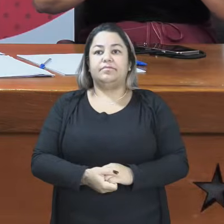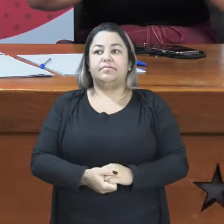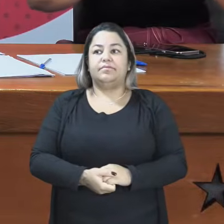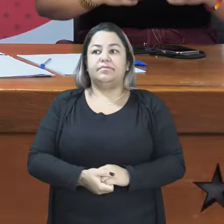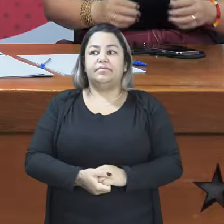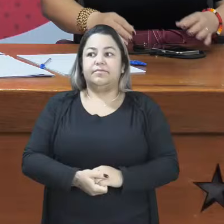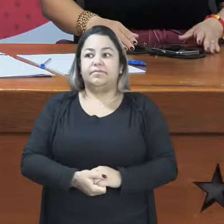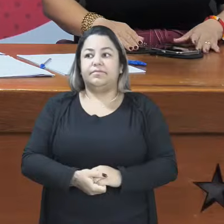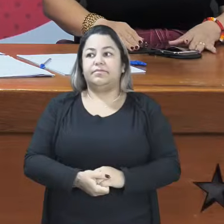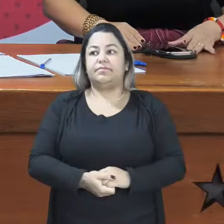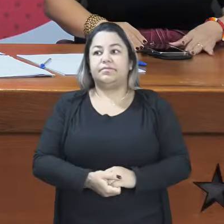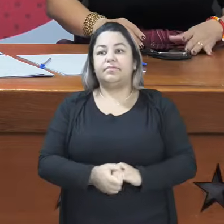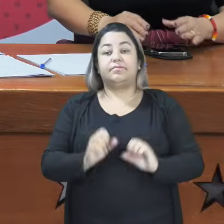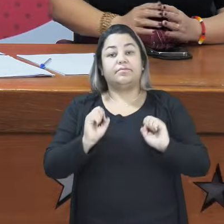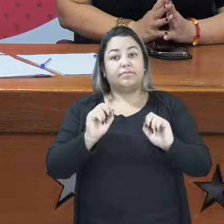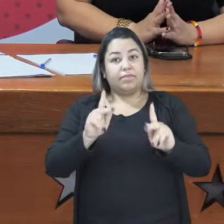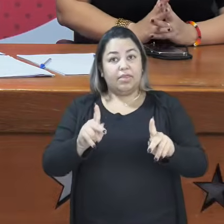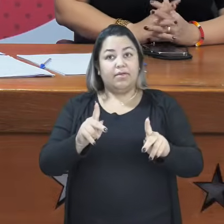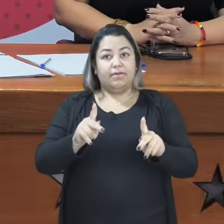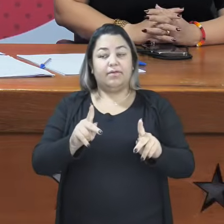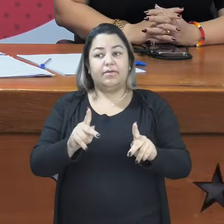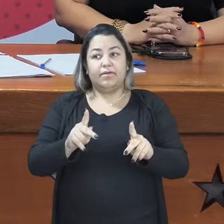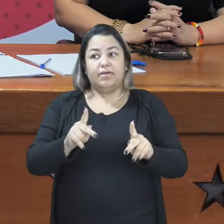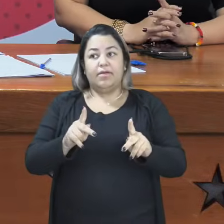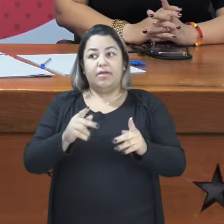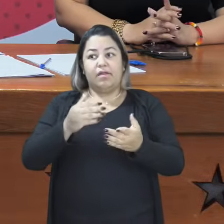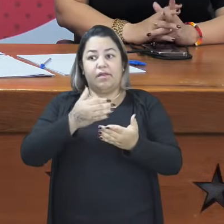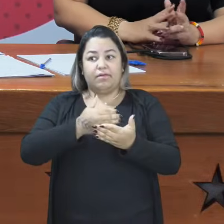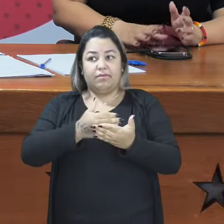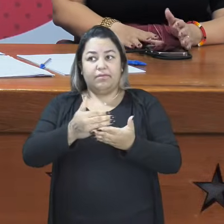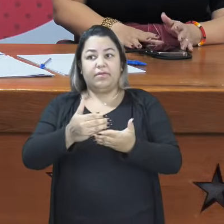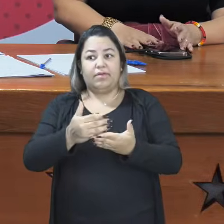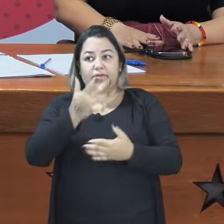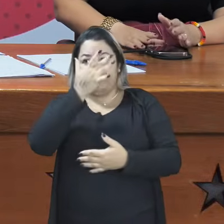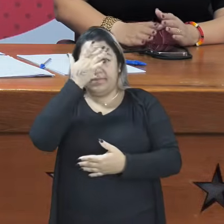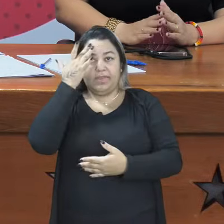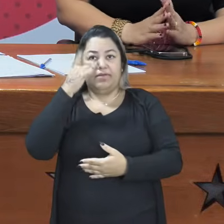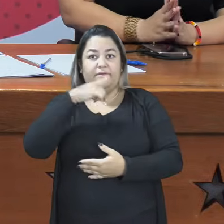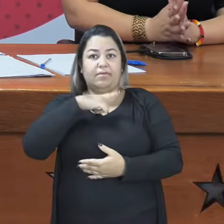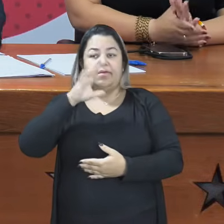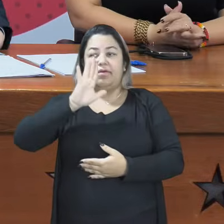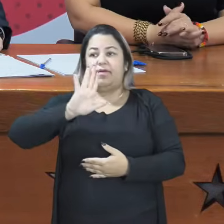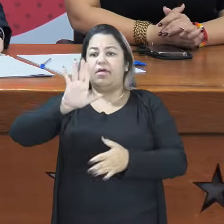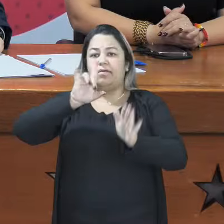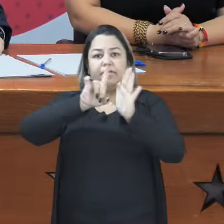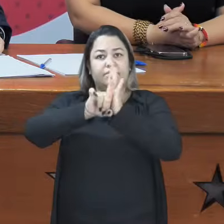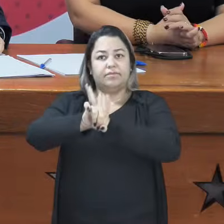Bom, vamos abrir para se alguém tiver alguma pergunta, enfim.